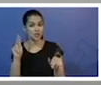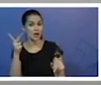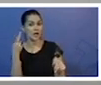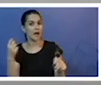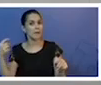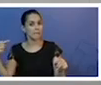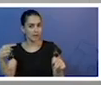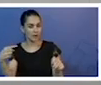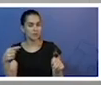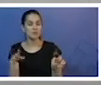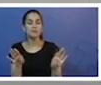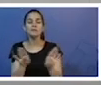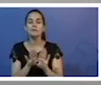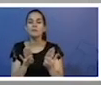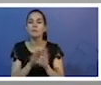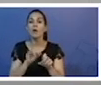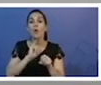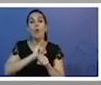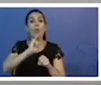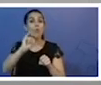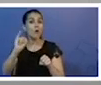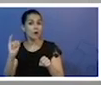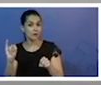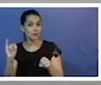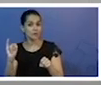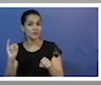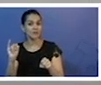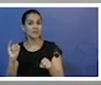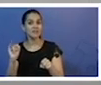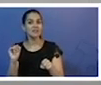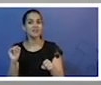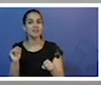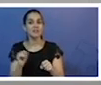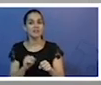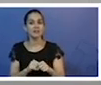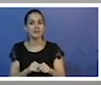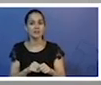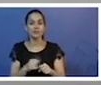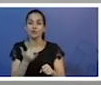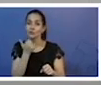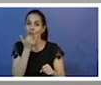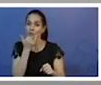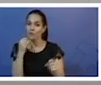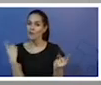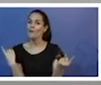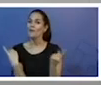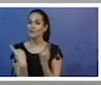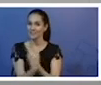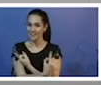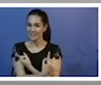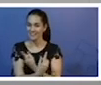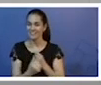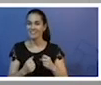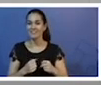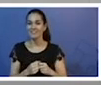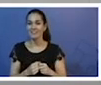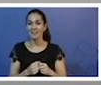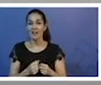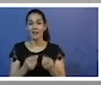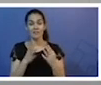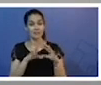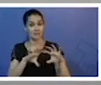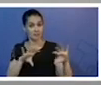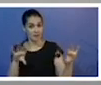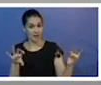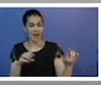seja diferente de OH. Um cátion, eu falei ao contrário, ele vai separar um